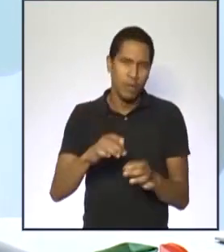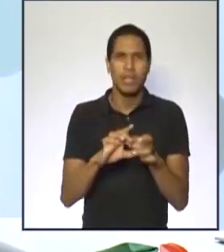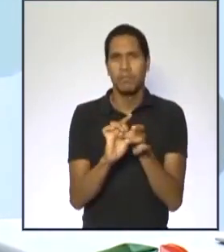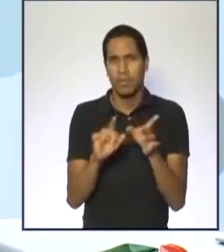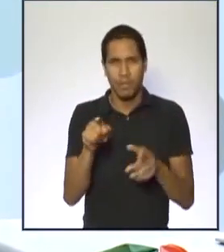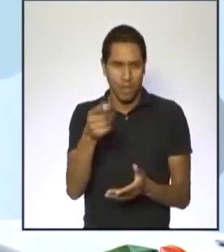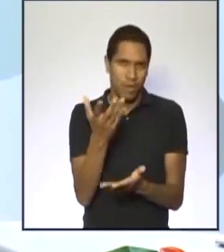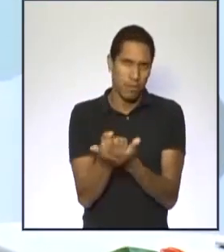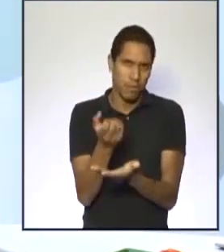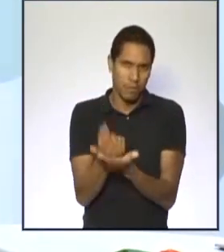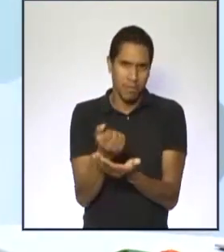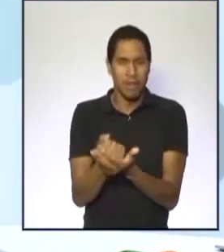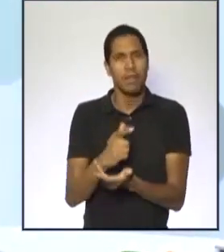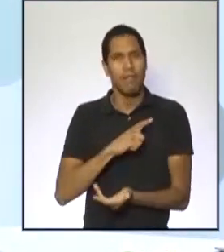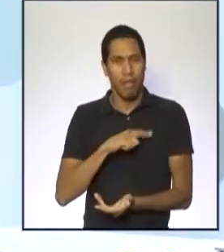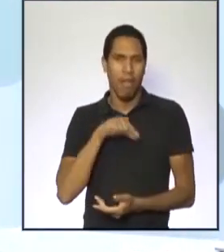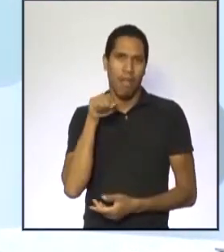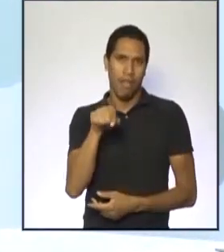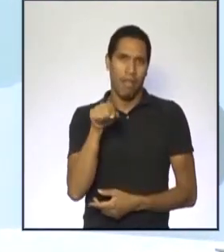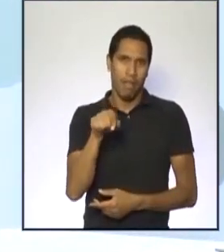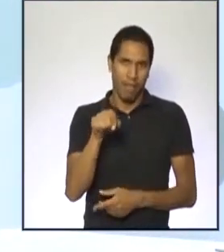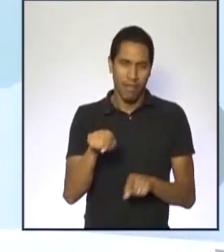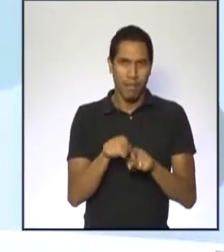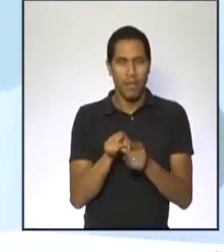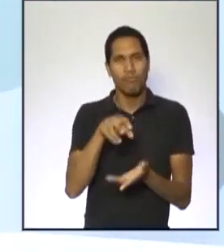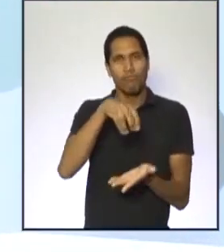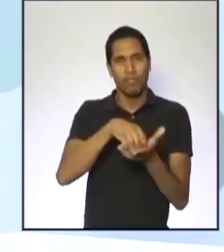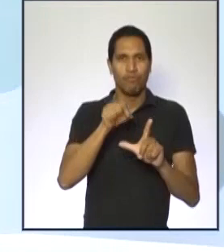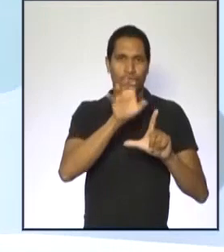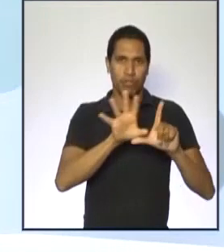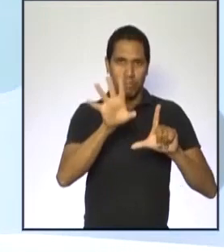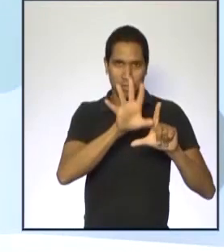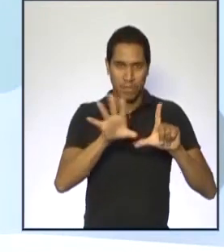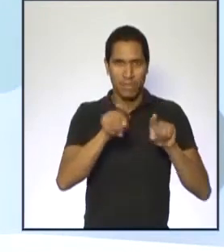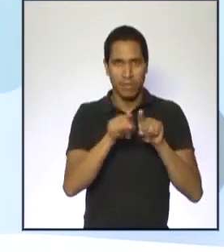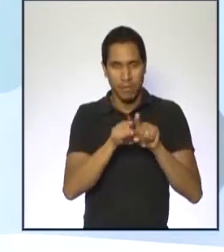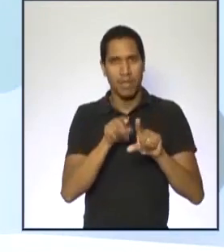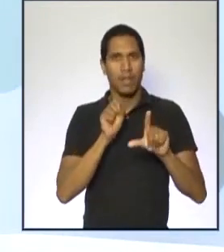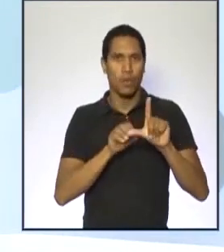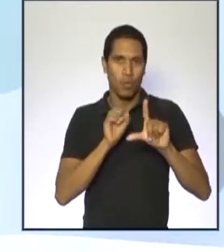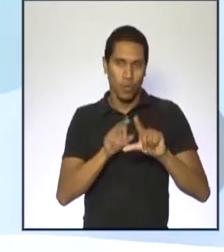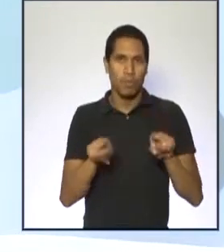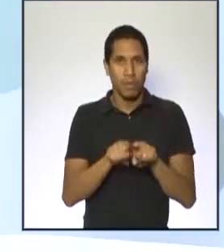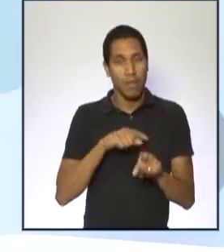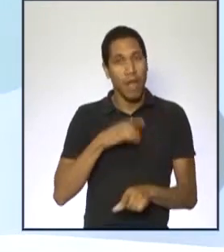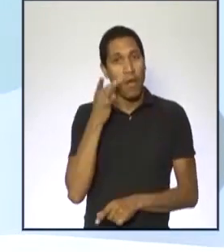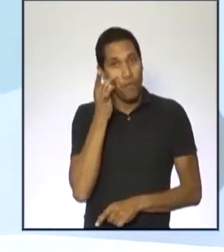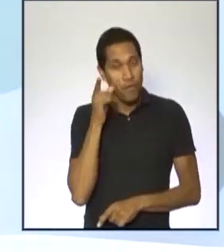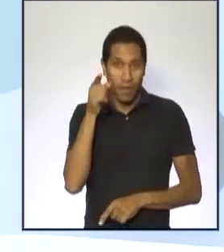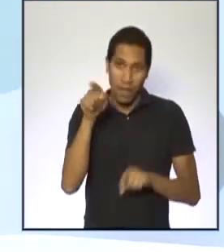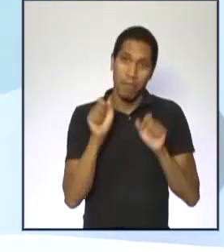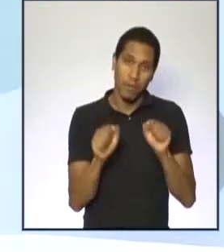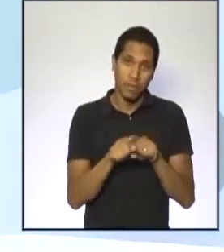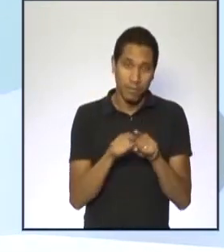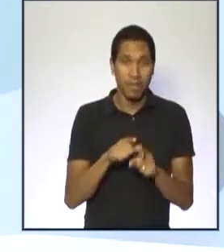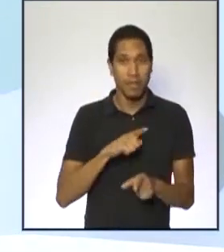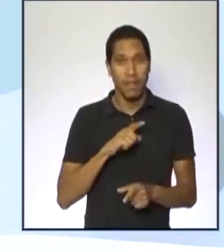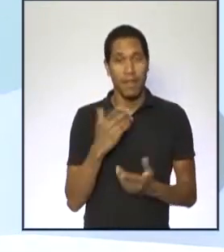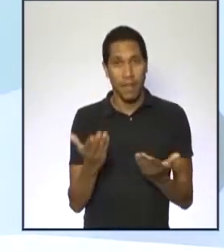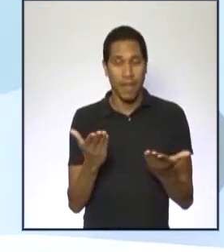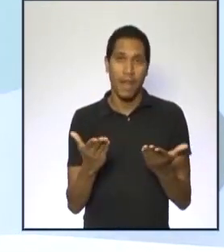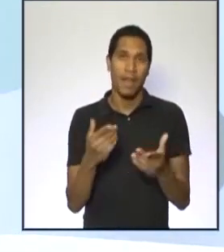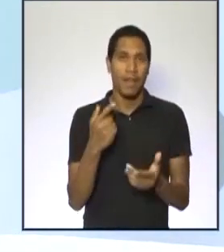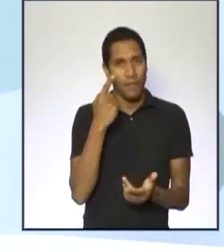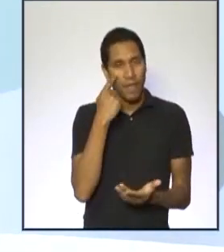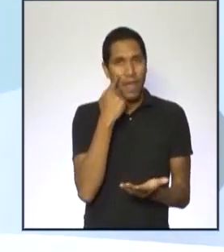disponível, inclusive ela está disponível nesse momento lá no Centro de Mídias, ela está passando ao vivo, então você pode a qualquer momento